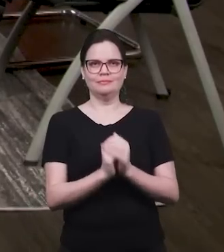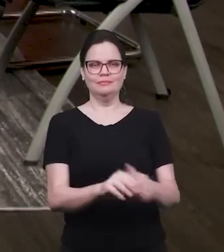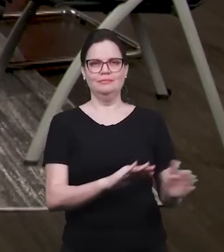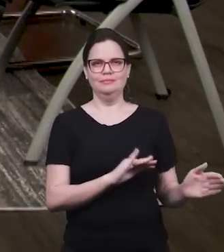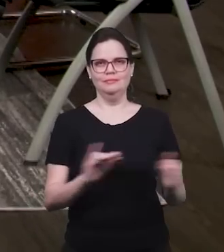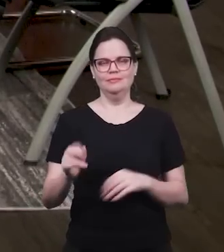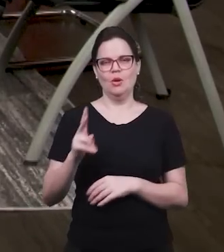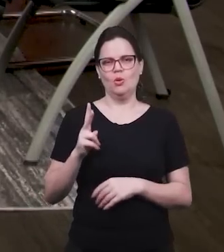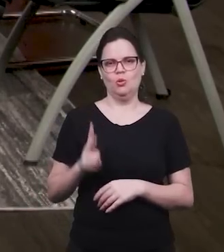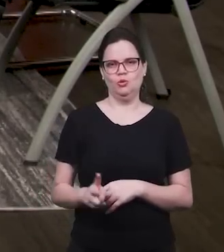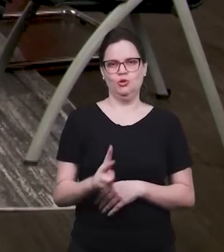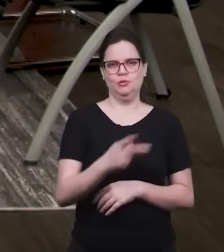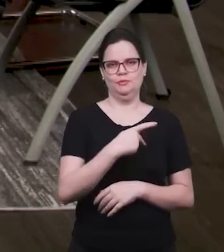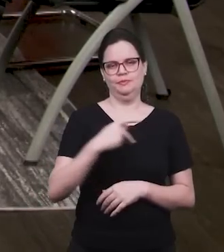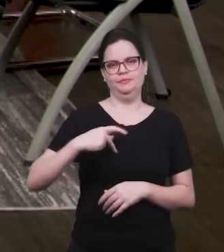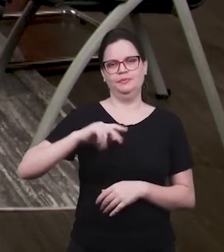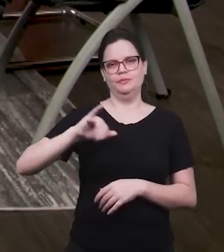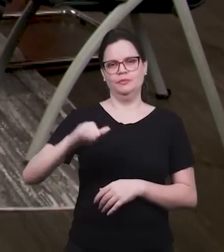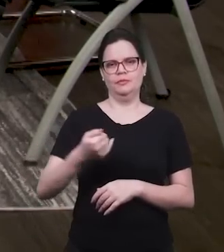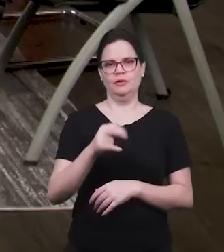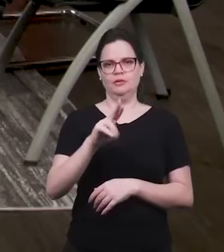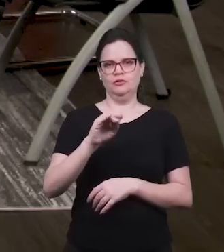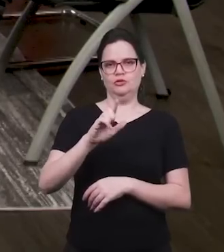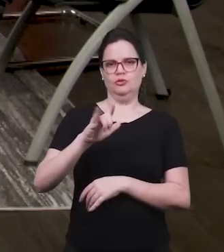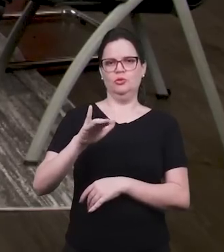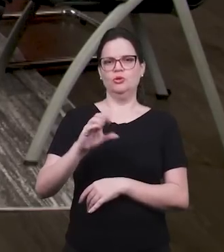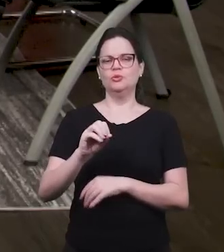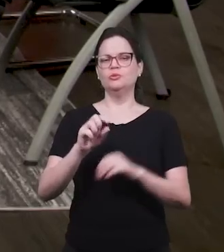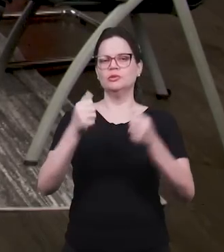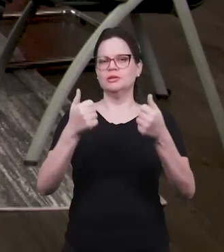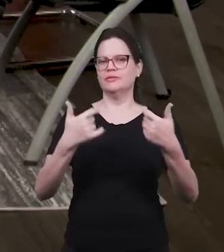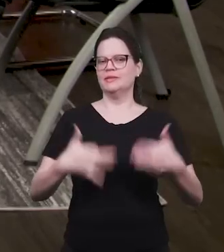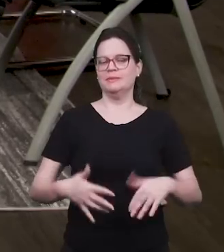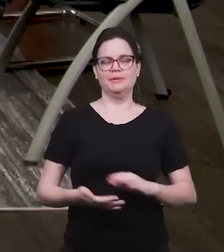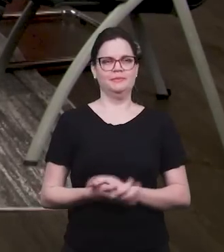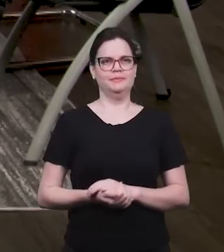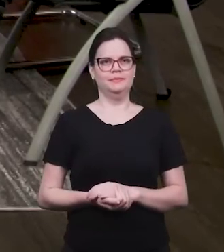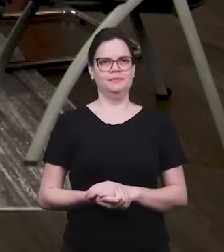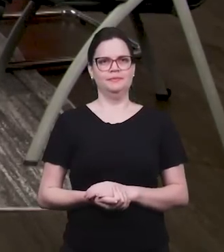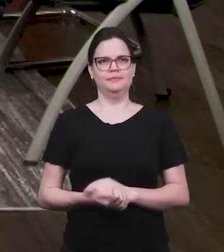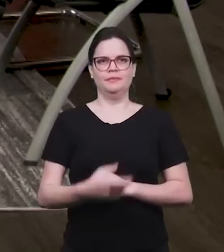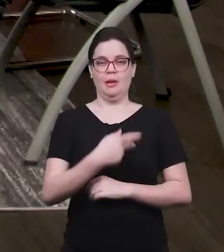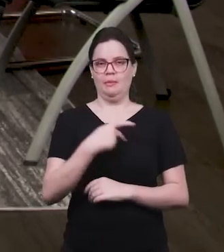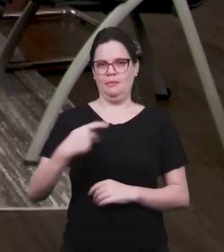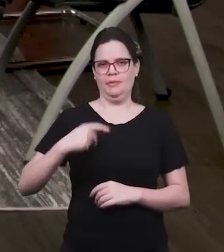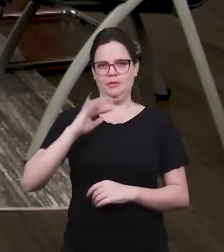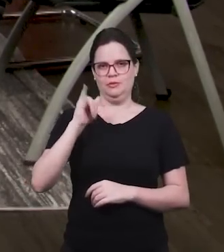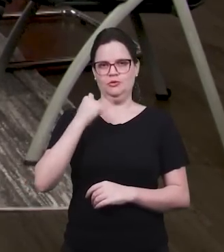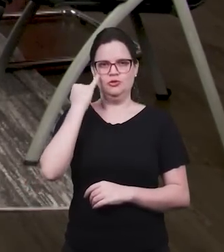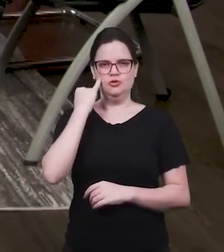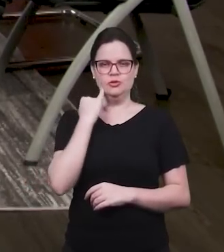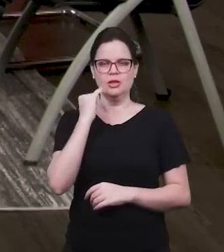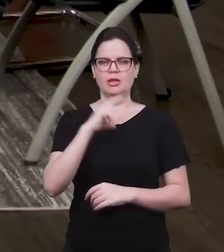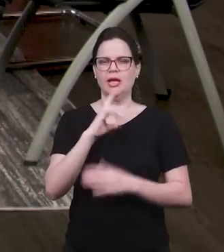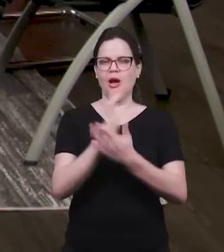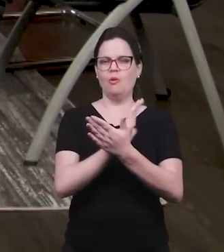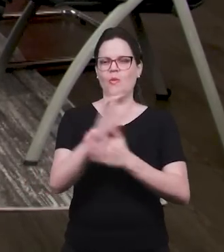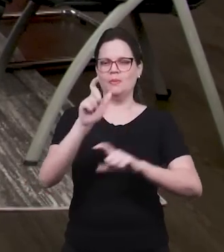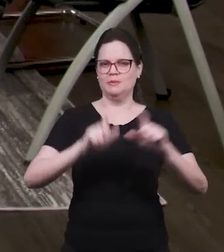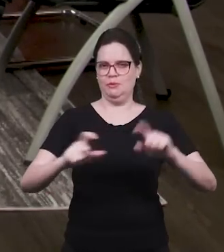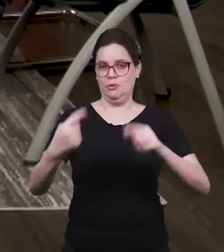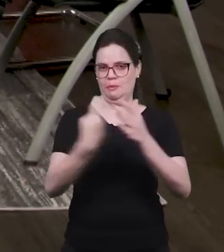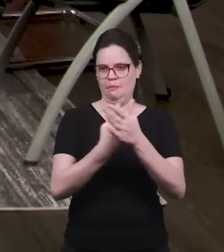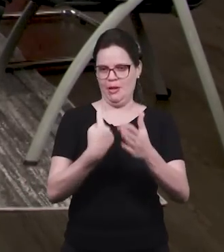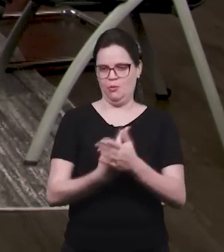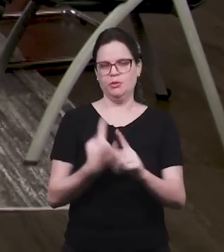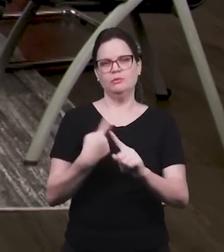Amém. Vamos lá, continuando aqui com o pastor Júlio Filgueiras. Qual a abordagem que você vai fazer, Júlio? Pastor Josias, uma pergunta que muitas